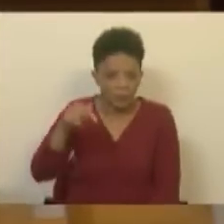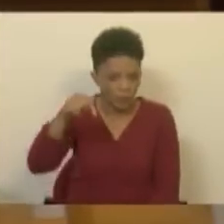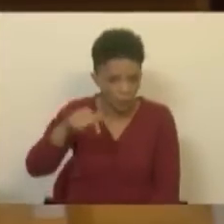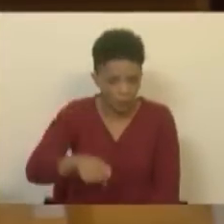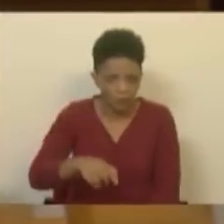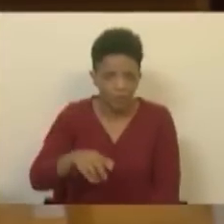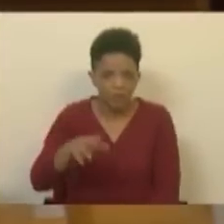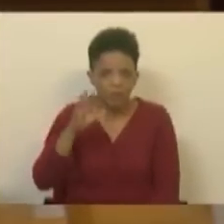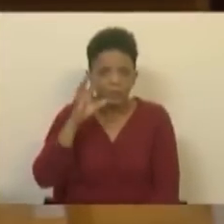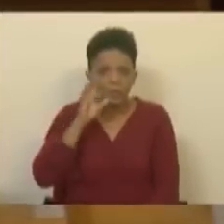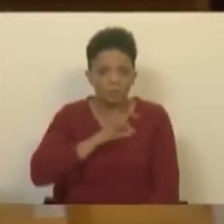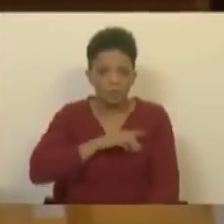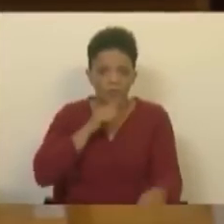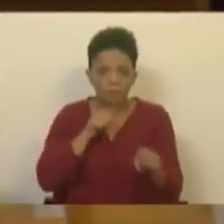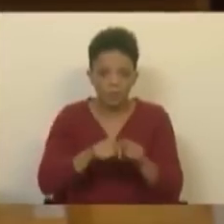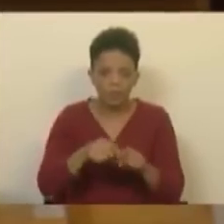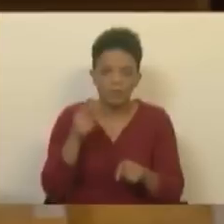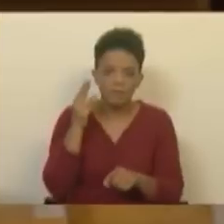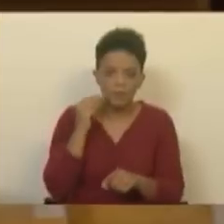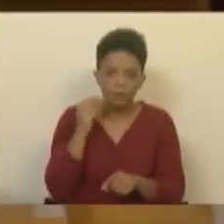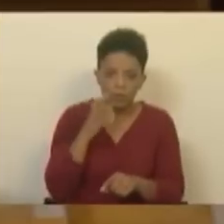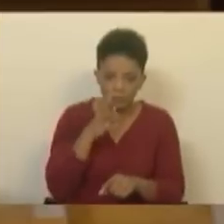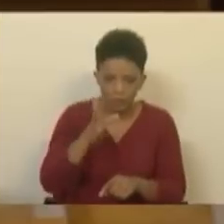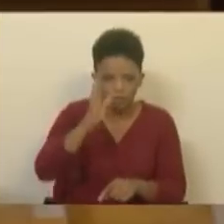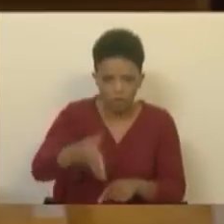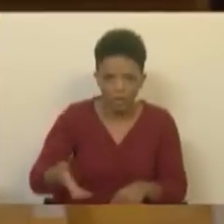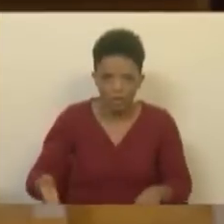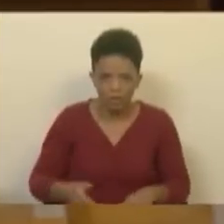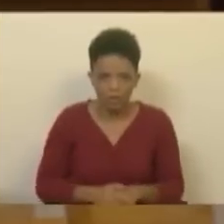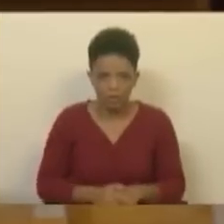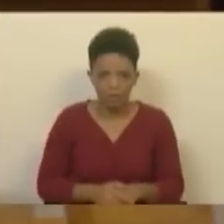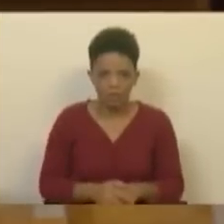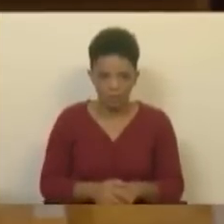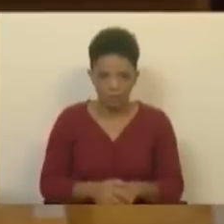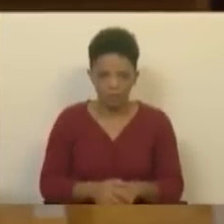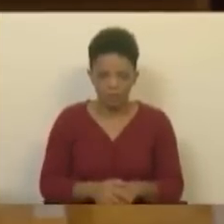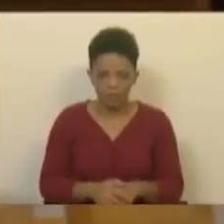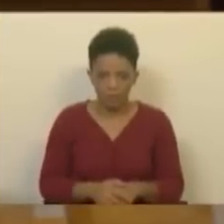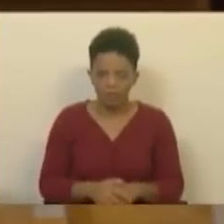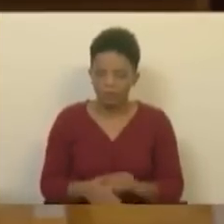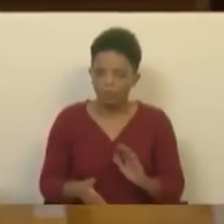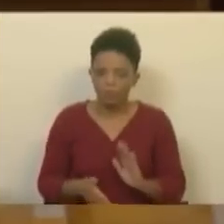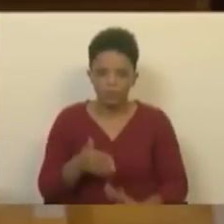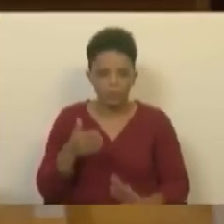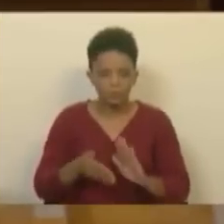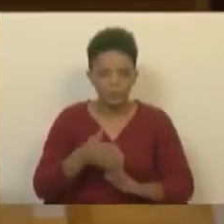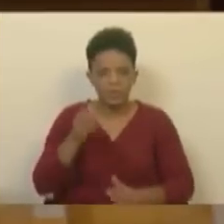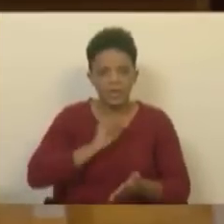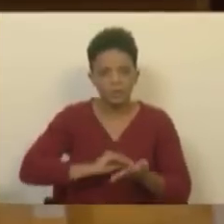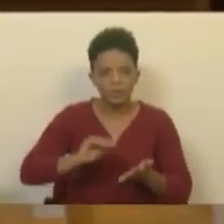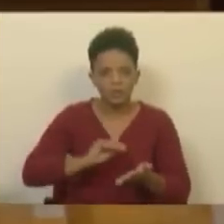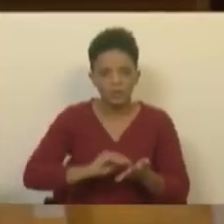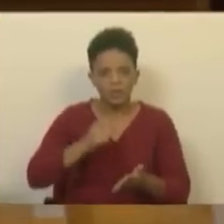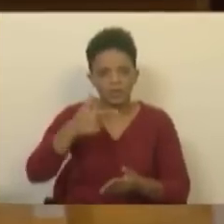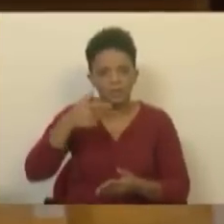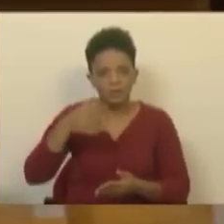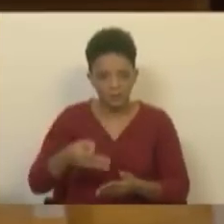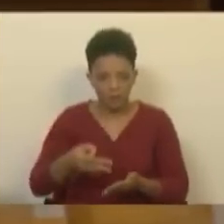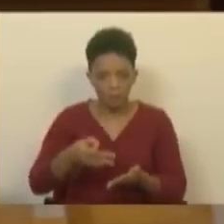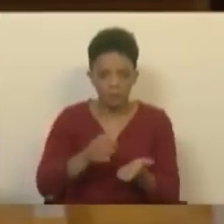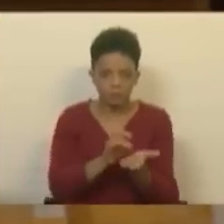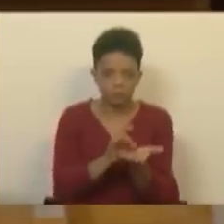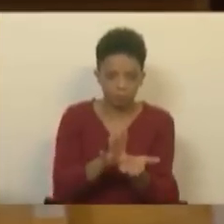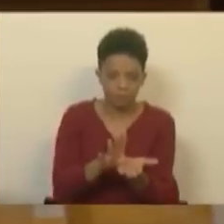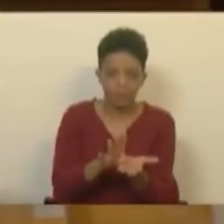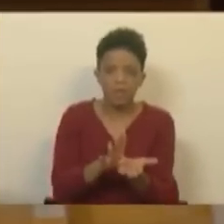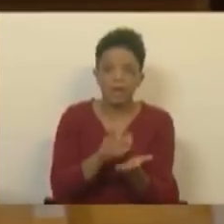o deputado André Ventura me deu demite urgentemente a administração Da TAP antes que